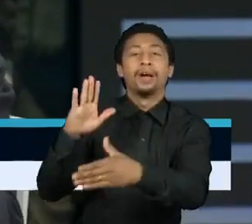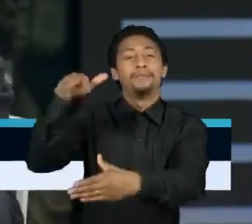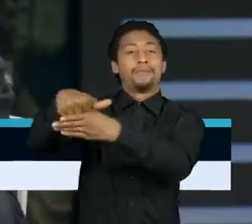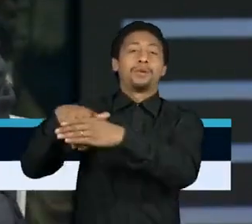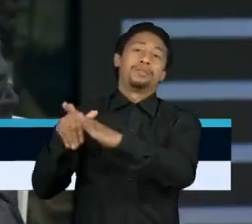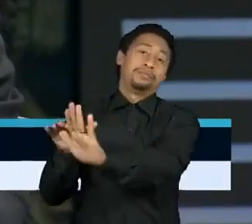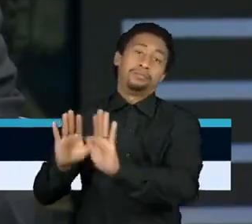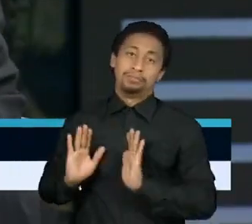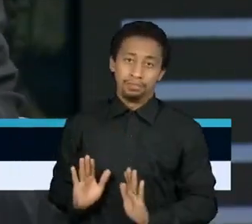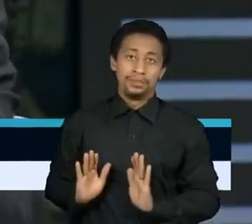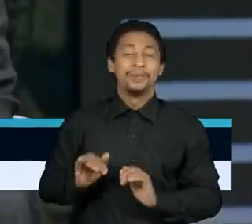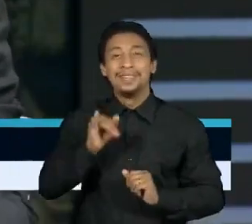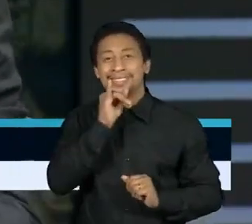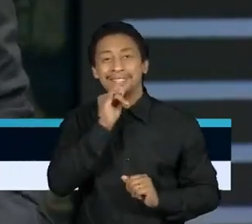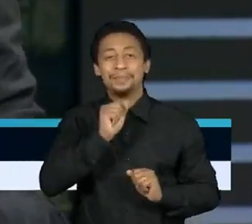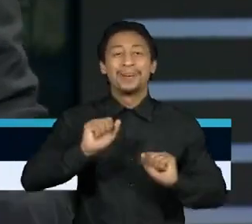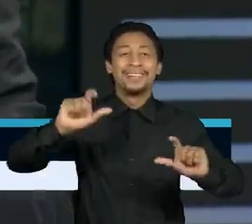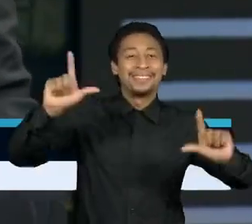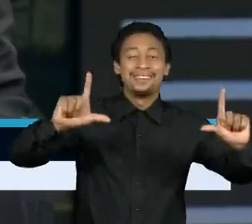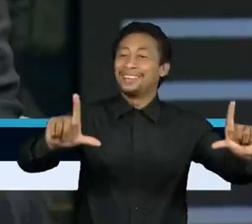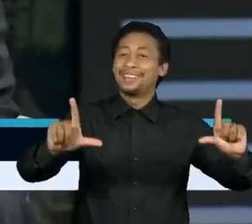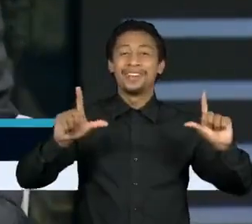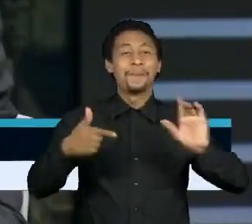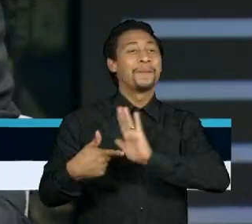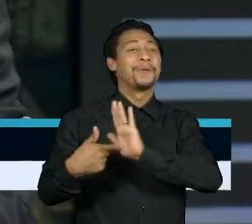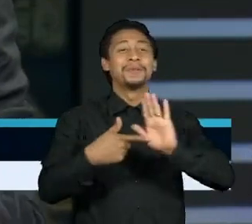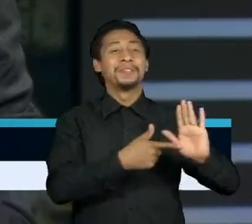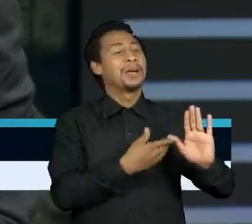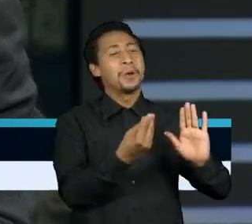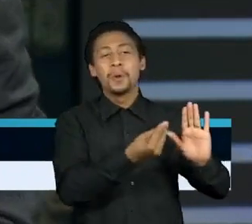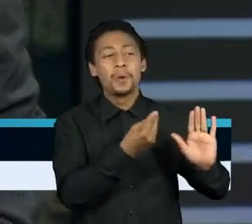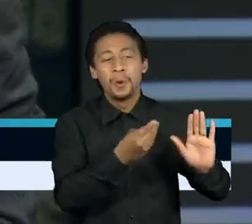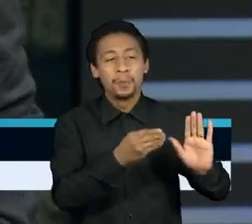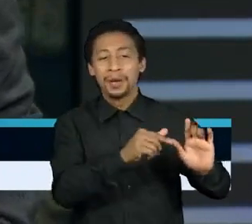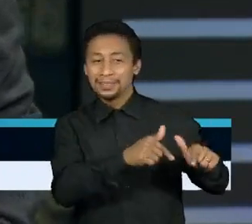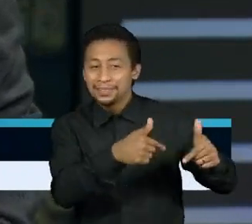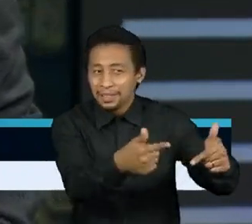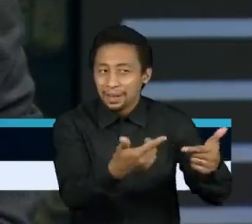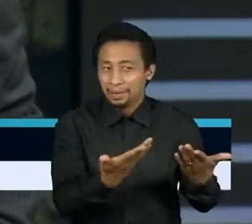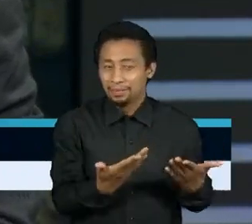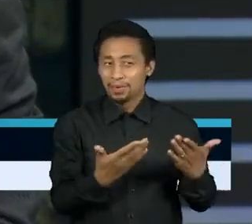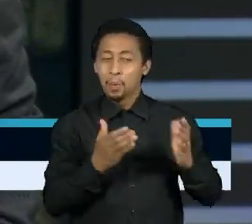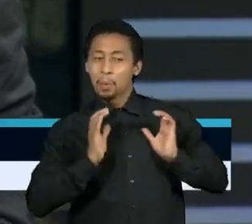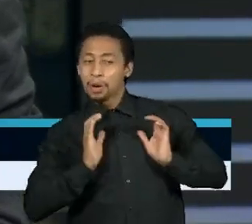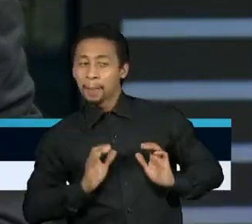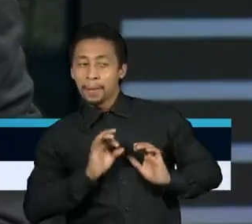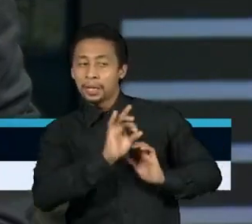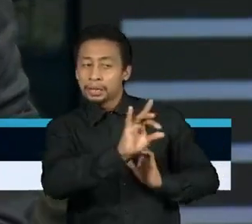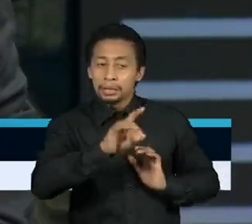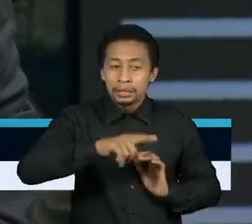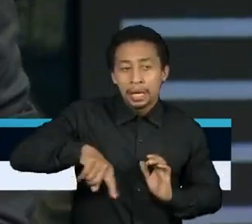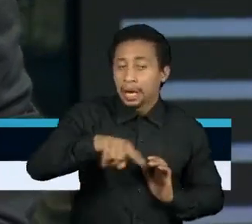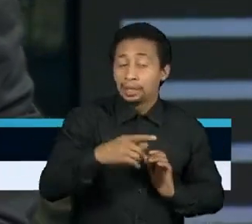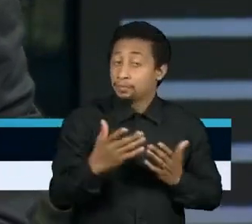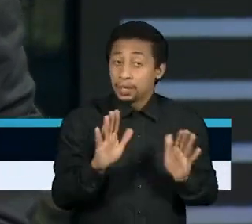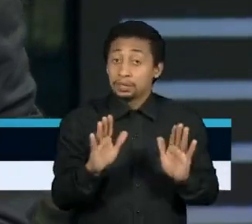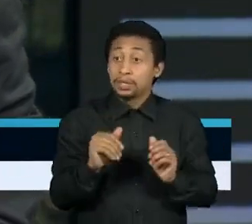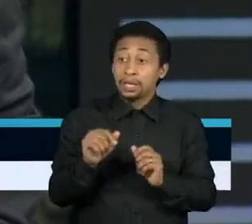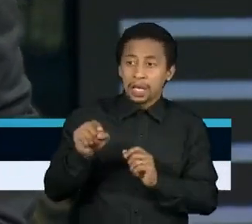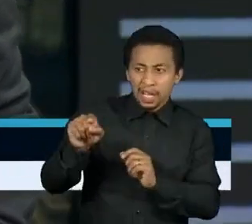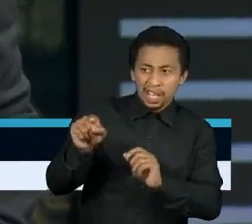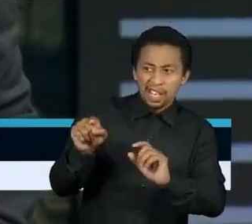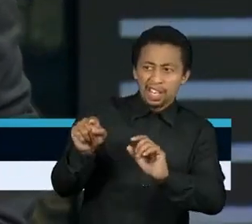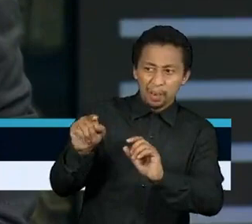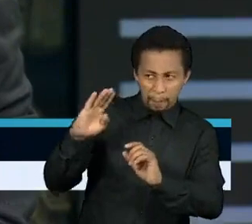por exemplo, um programa de governo, o que as pessoas vão fazer, como é que elas vão se comportar, mas qual é que eu rejeito menos?